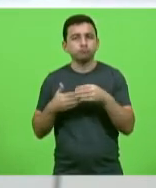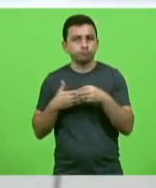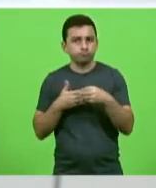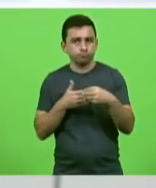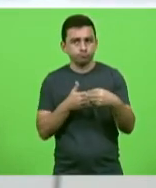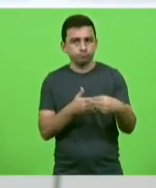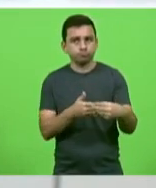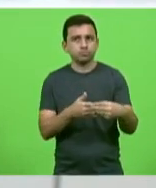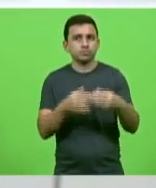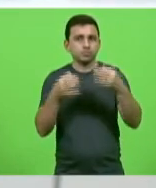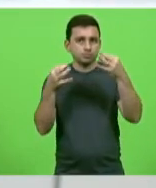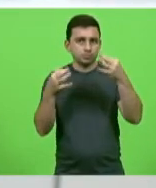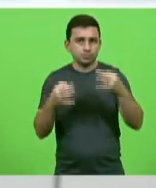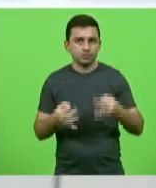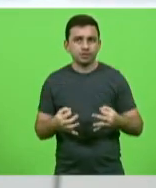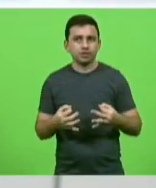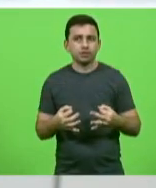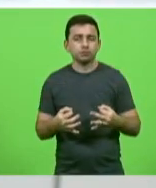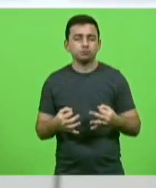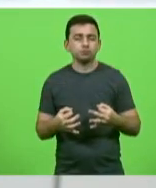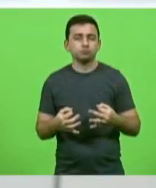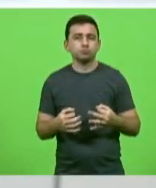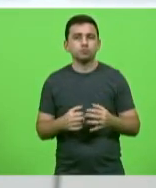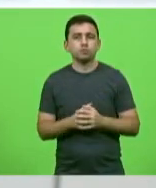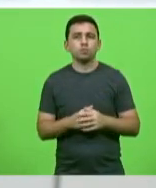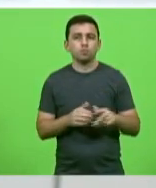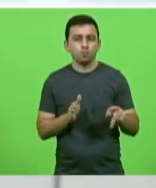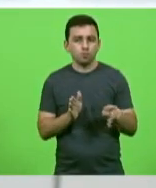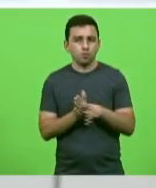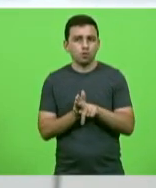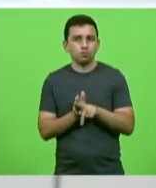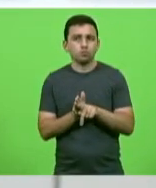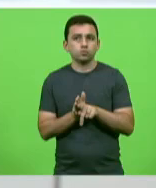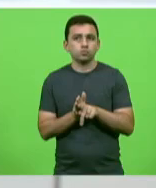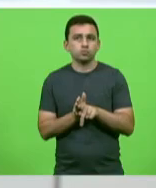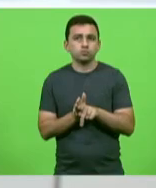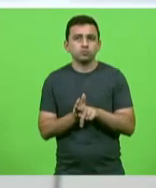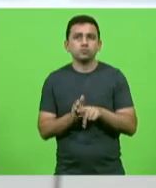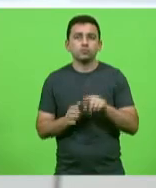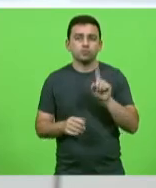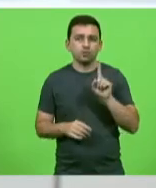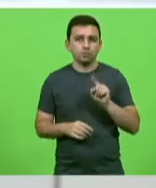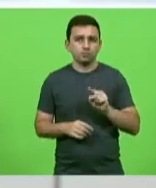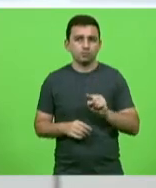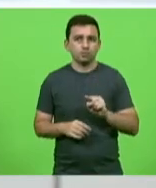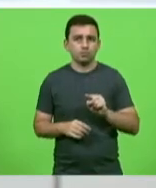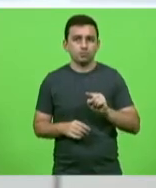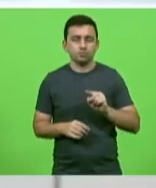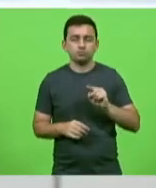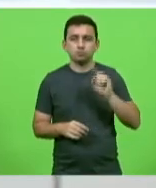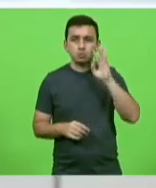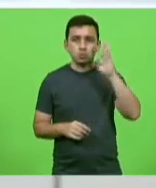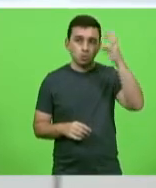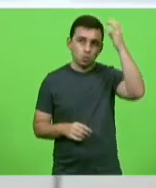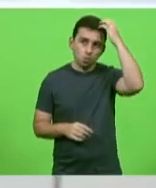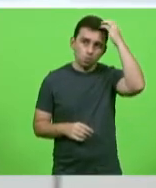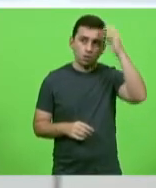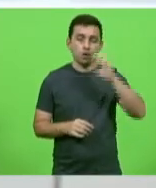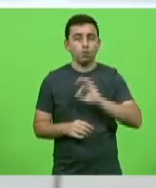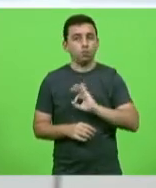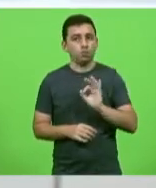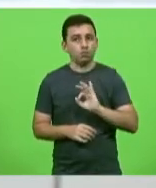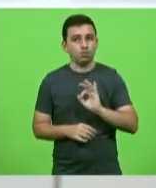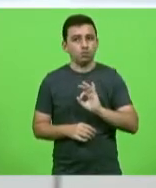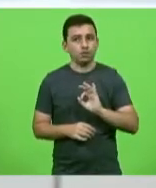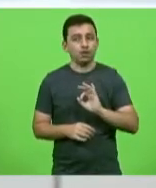Ao caminho da construção da certeza indispensável ao juizo de incubação ou não é verdade